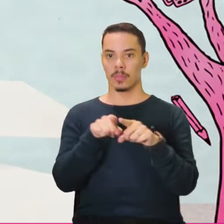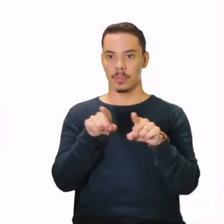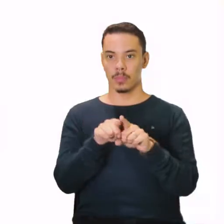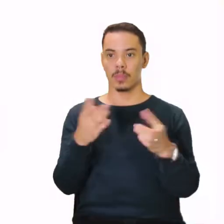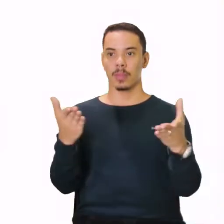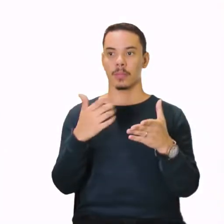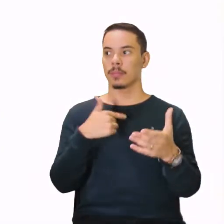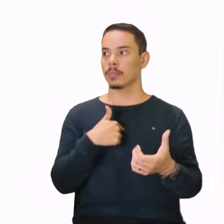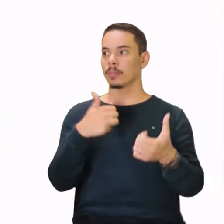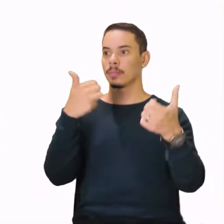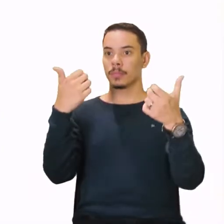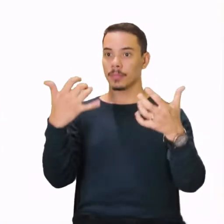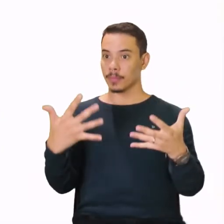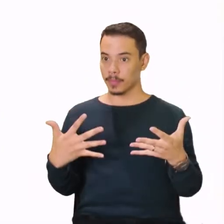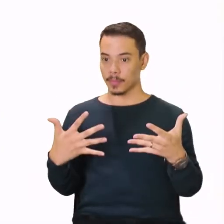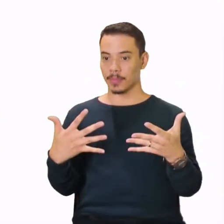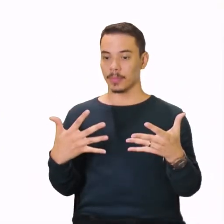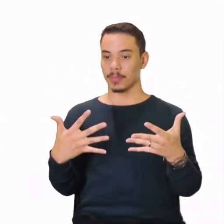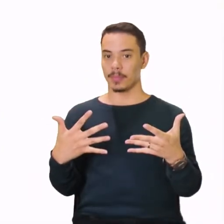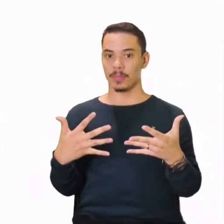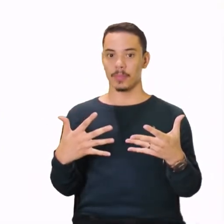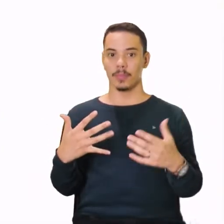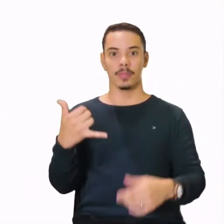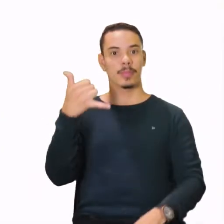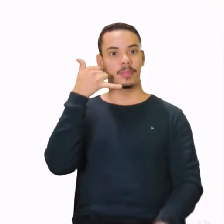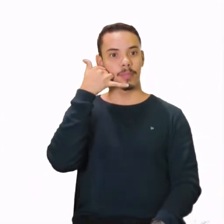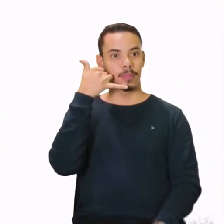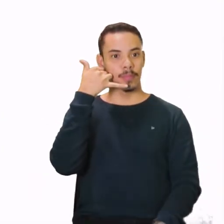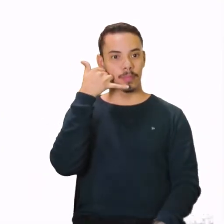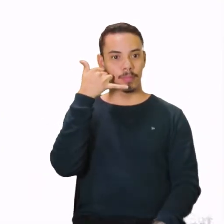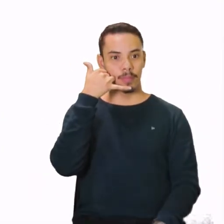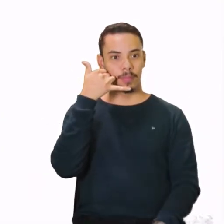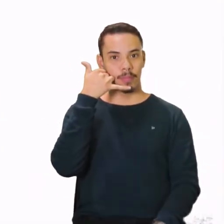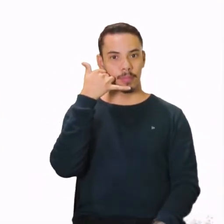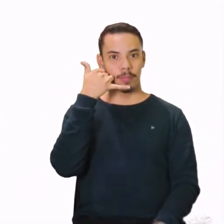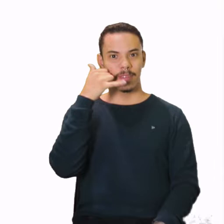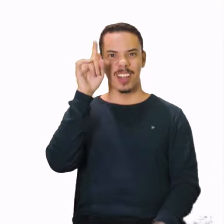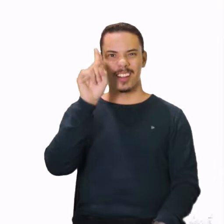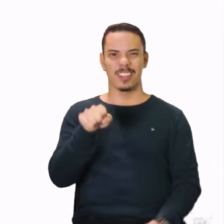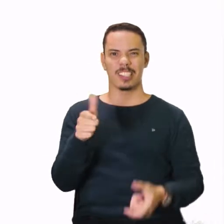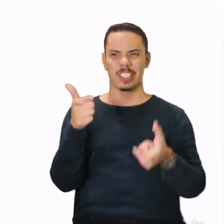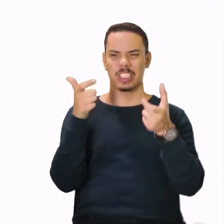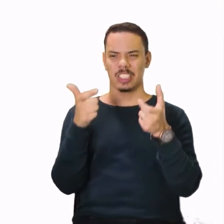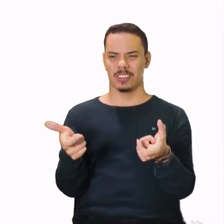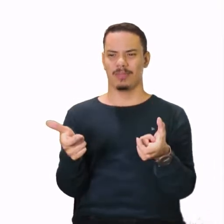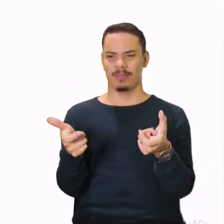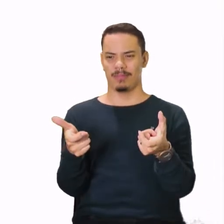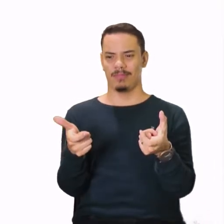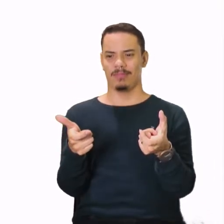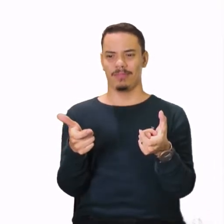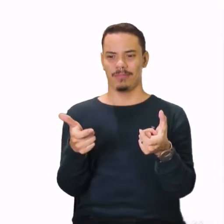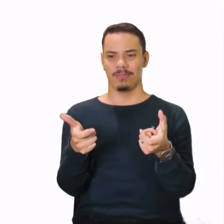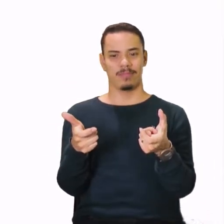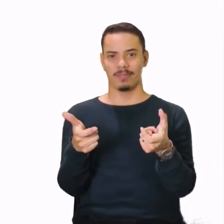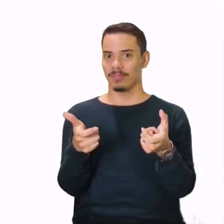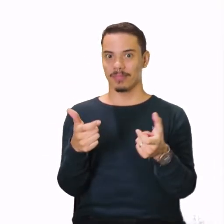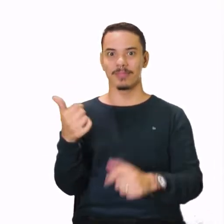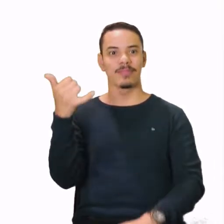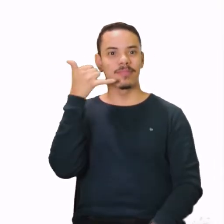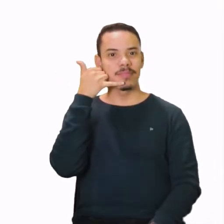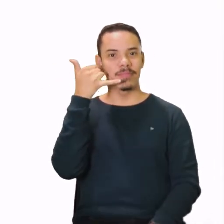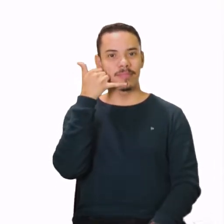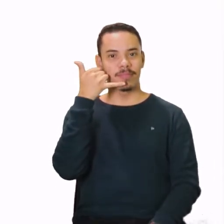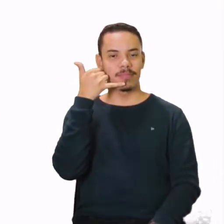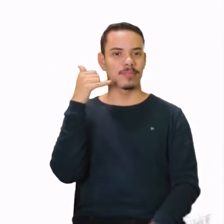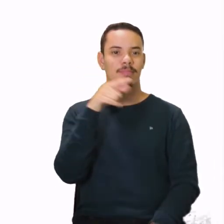bem. E quando eu digo assim, o celular é chato. Então, olha só, celular você já